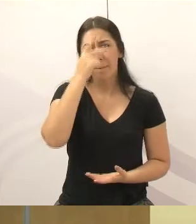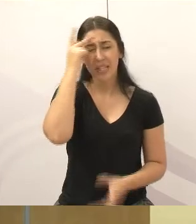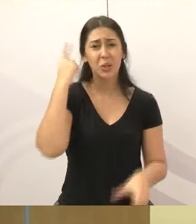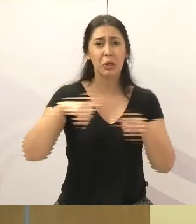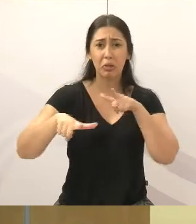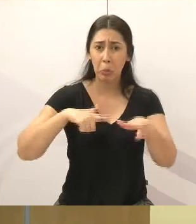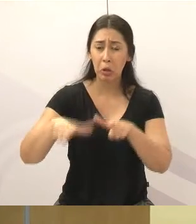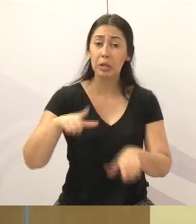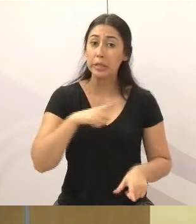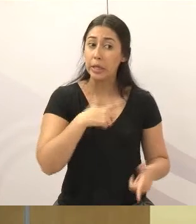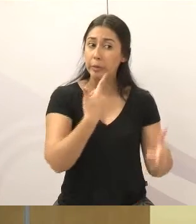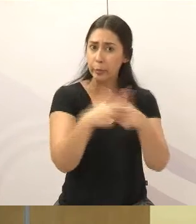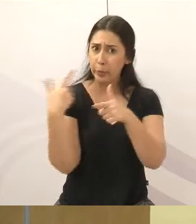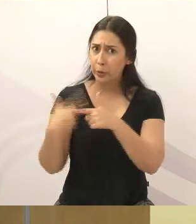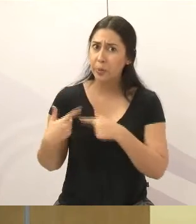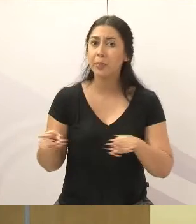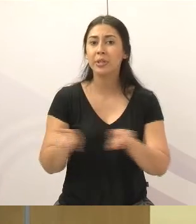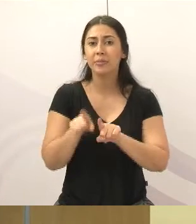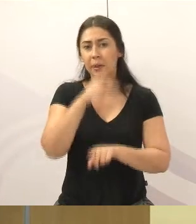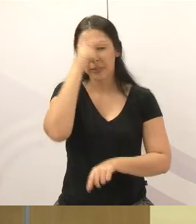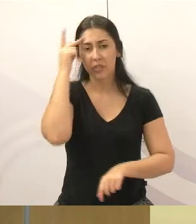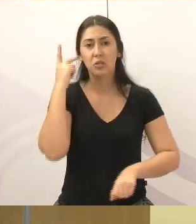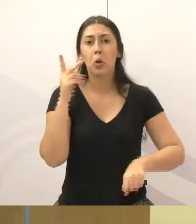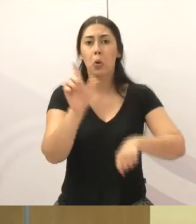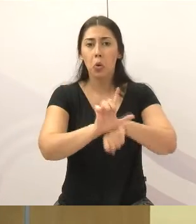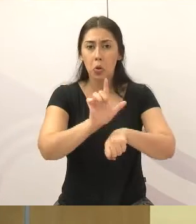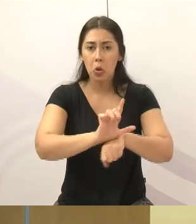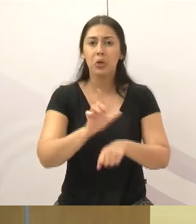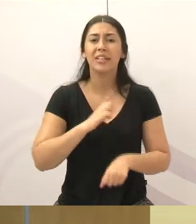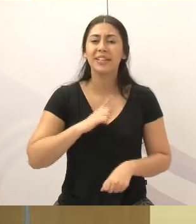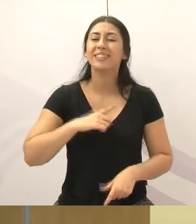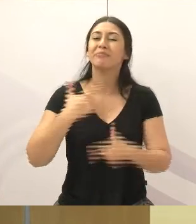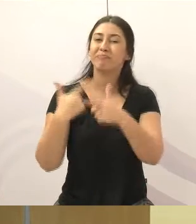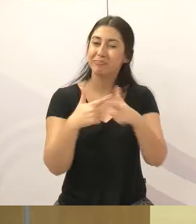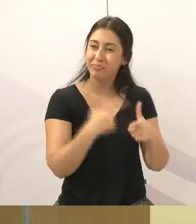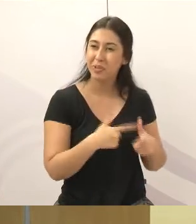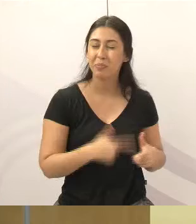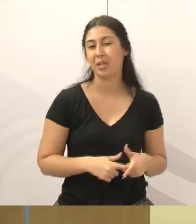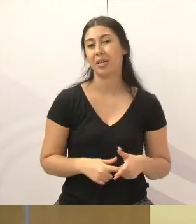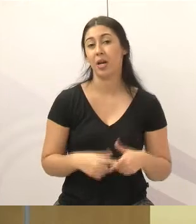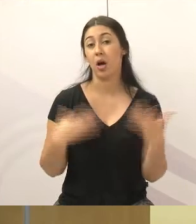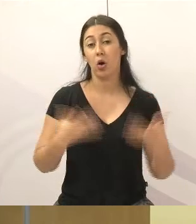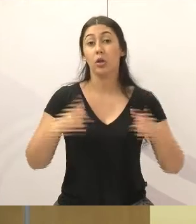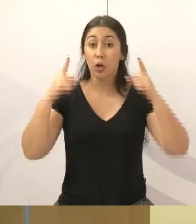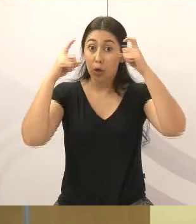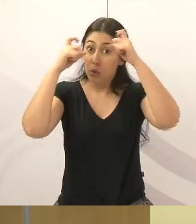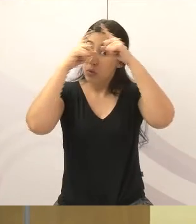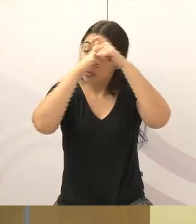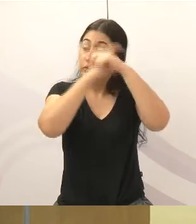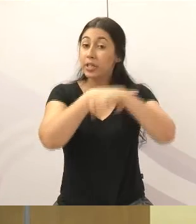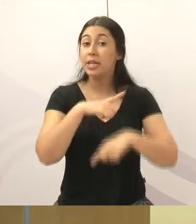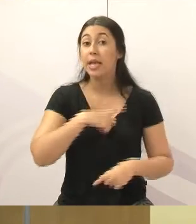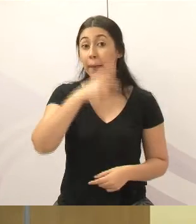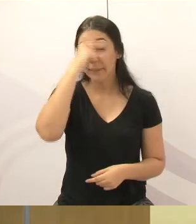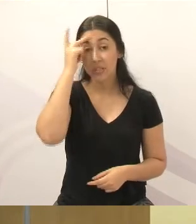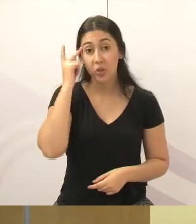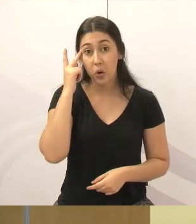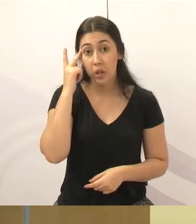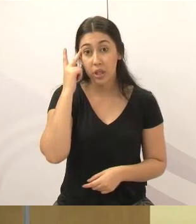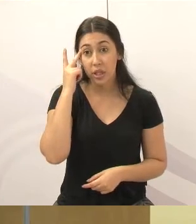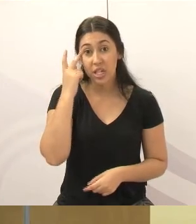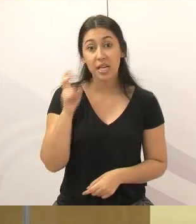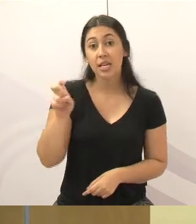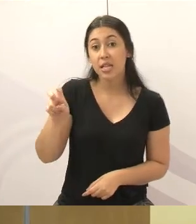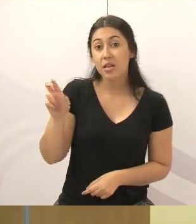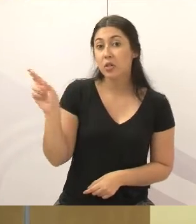o comerciante está passando por uma crise, e a dificuldade hoje é muito grande. Tem pessoas hoje que não têm